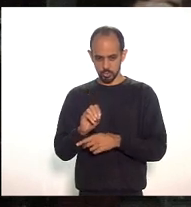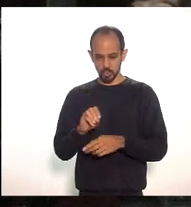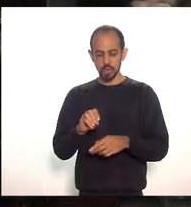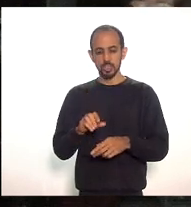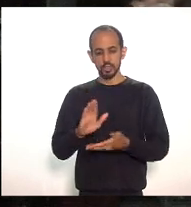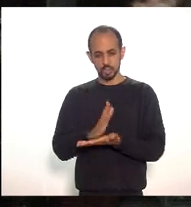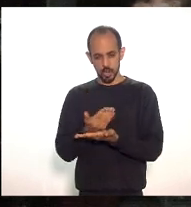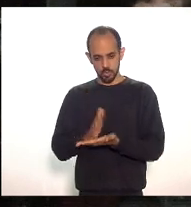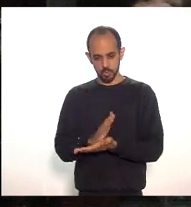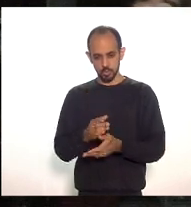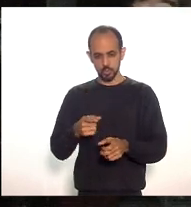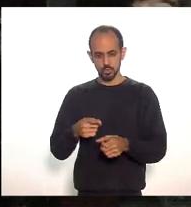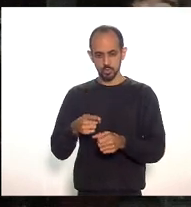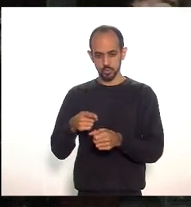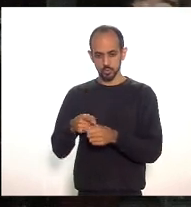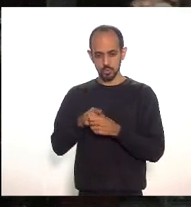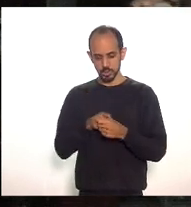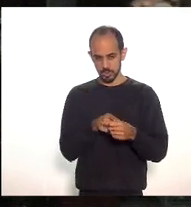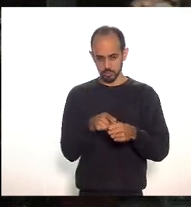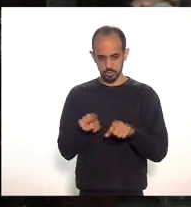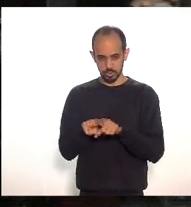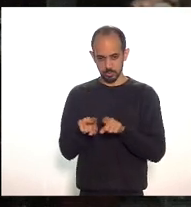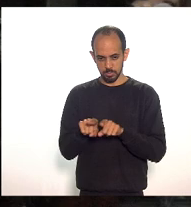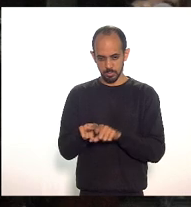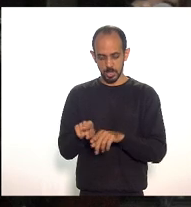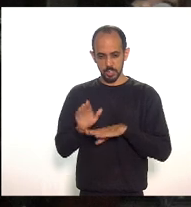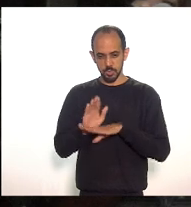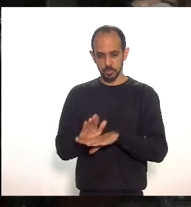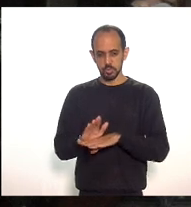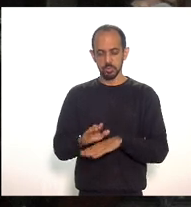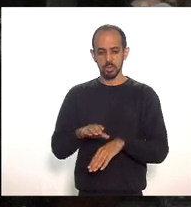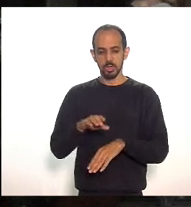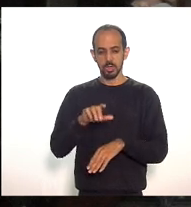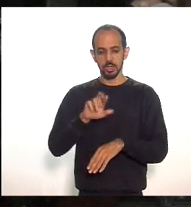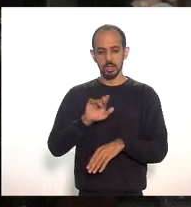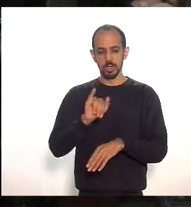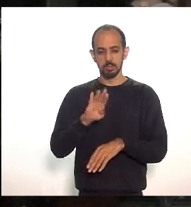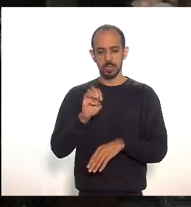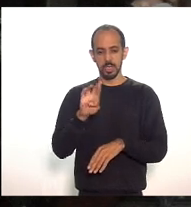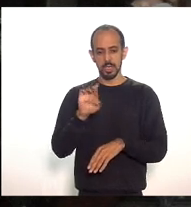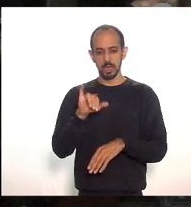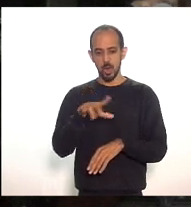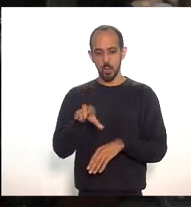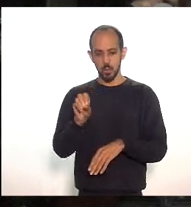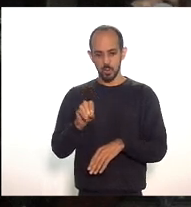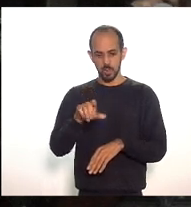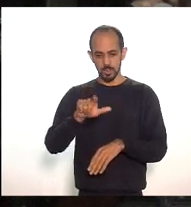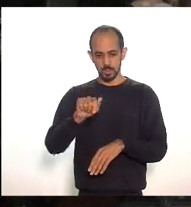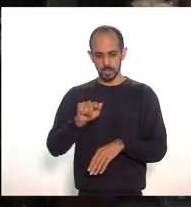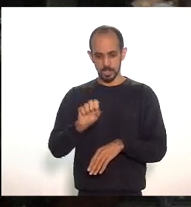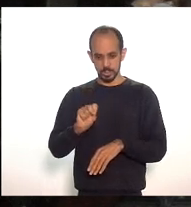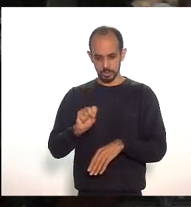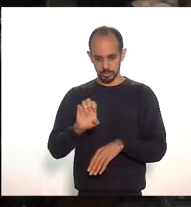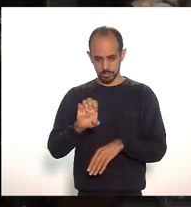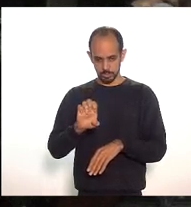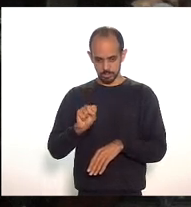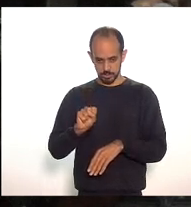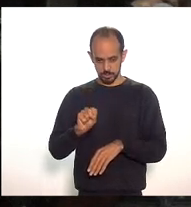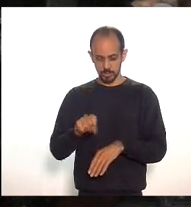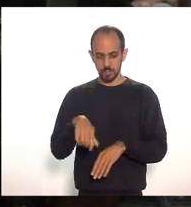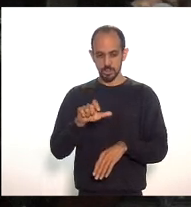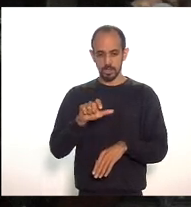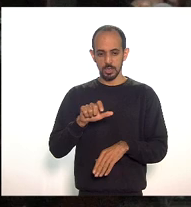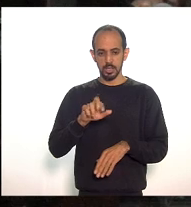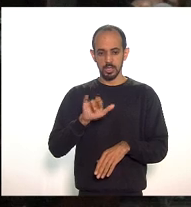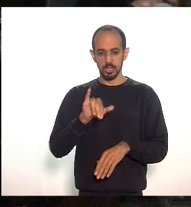contribue para o Guandu que é na verdade Ribeirão das Lajes Rio Santana e Rio dos Poços forma o